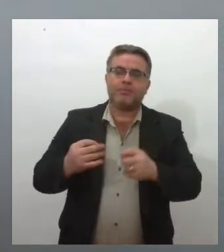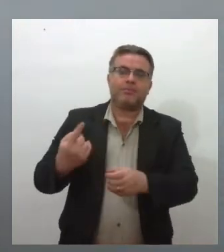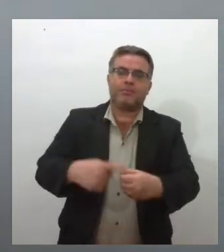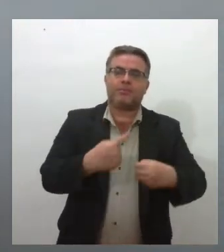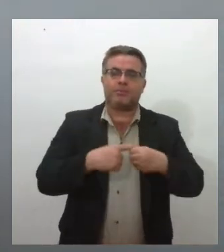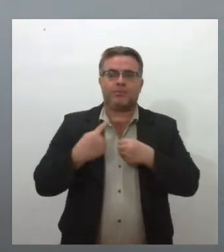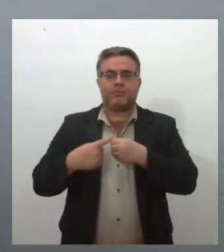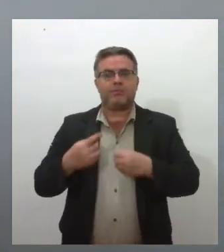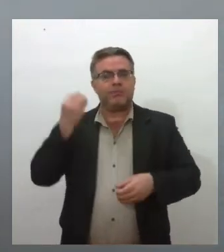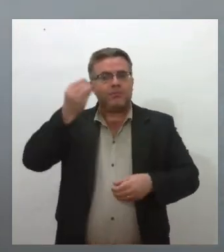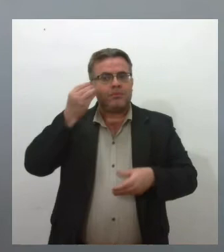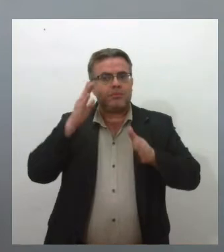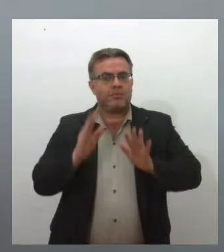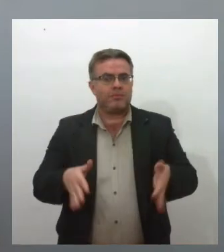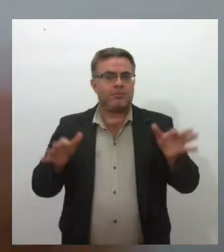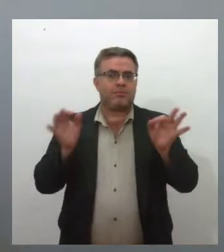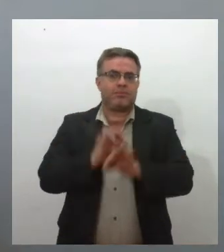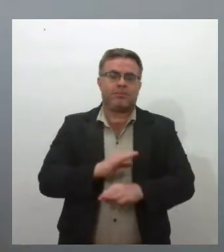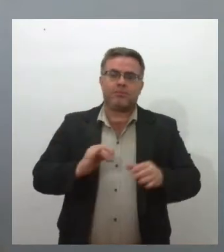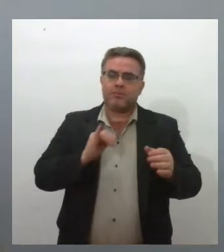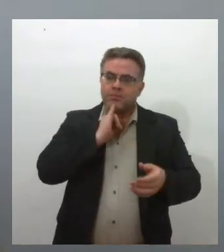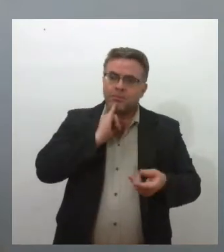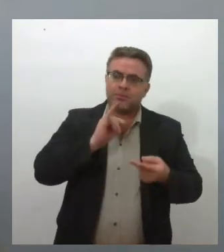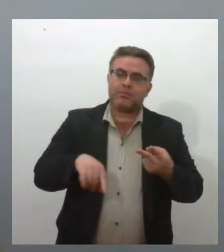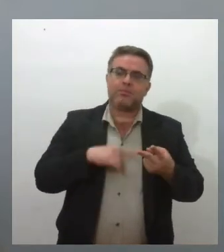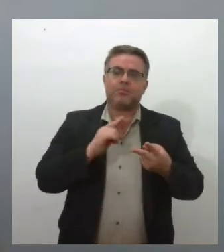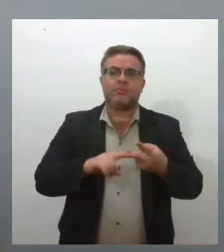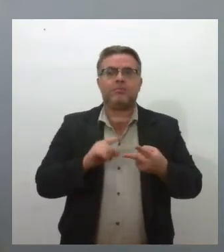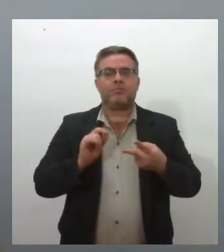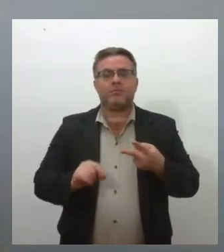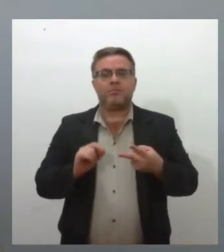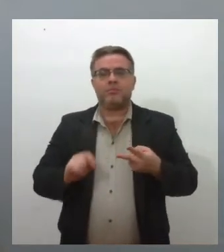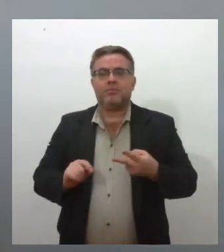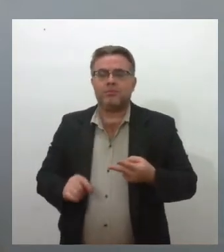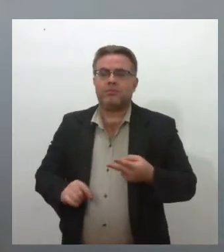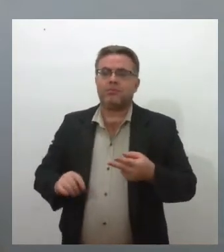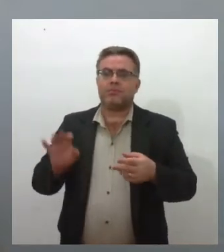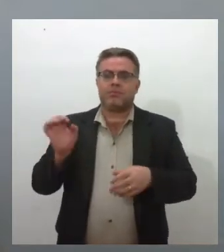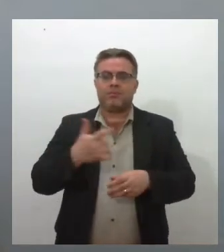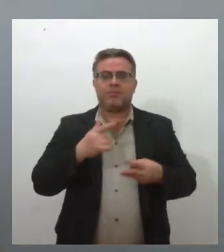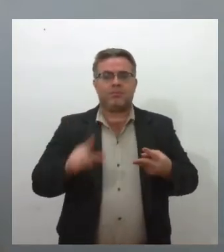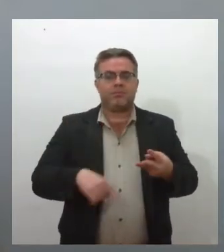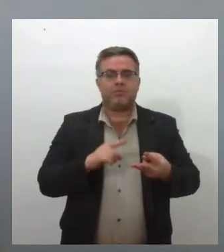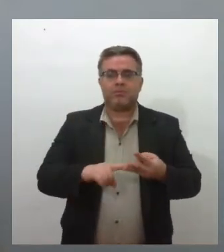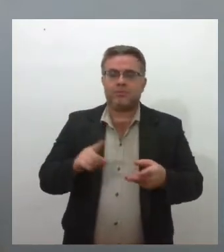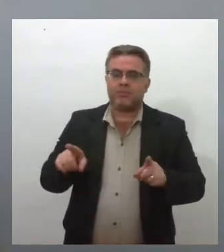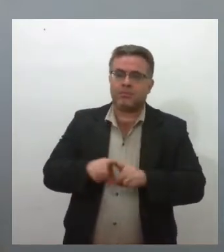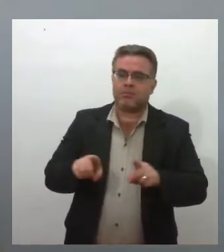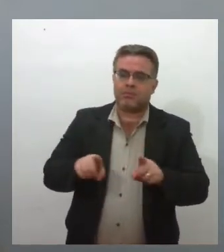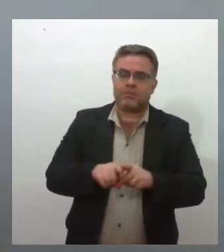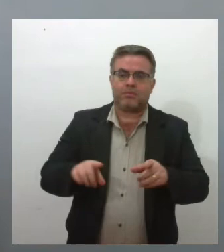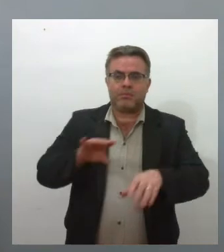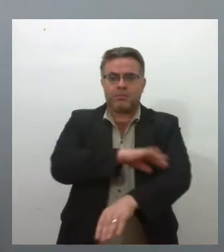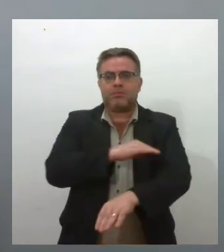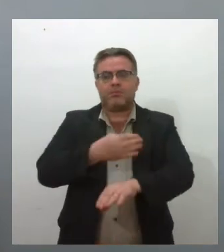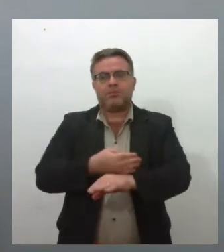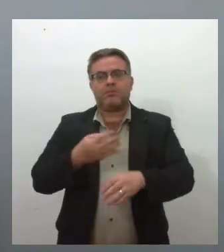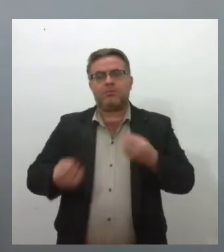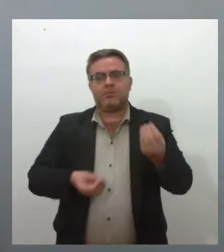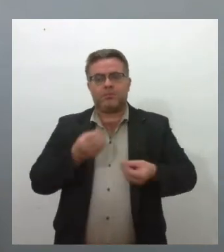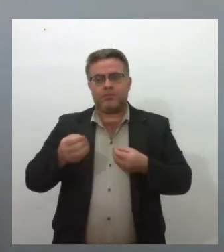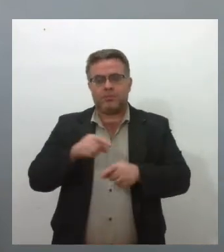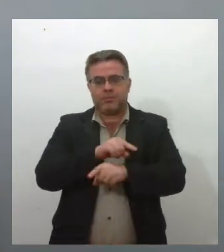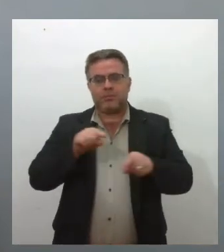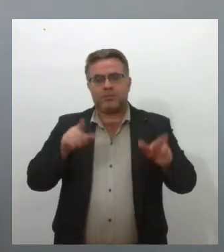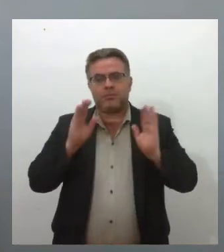tem experiência na agência de Itabaiana, no posto de Estância, ou também no posto de Propriá, e essas pessoas